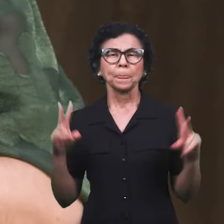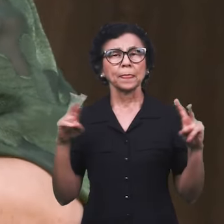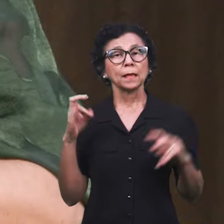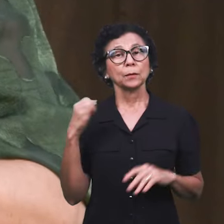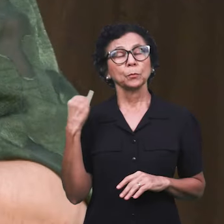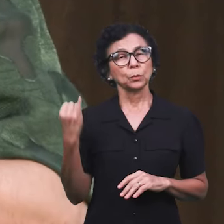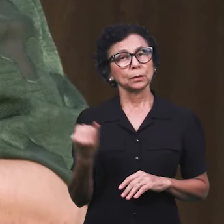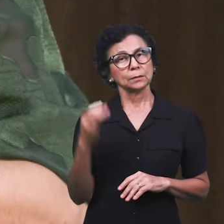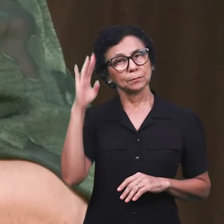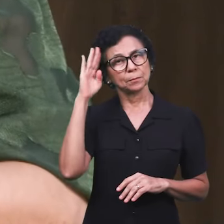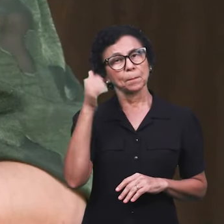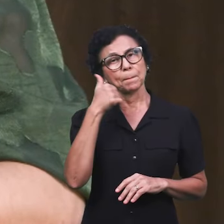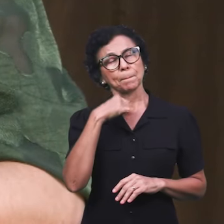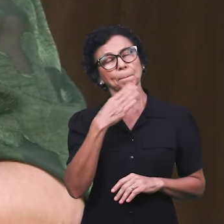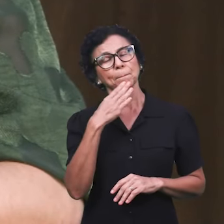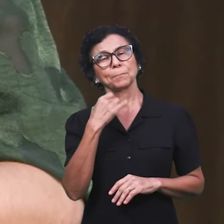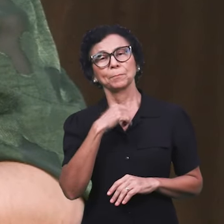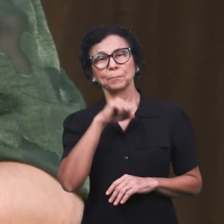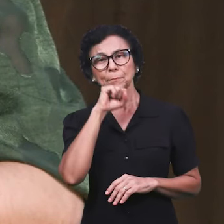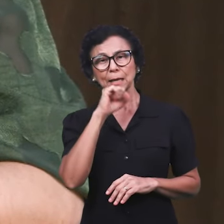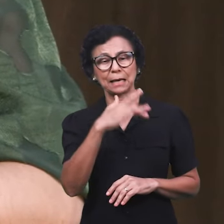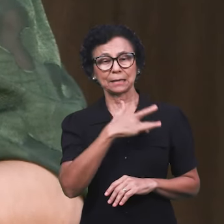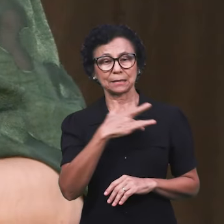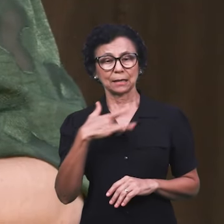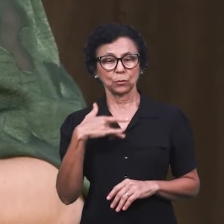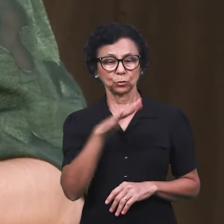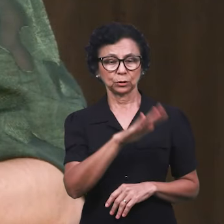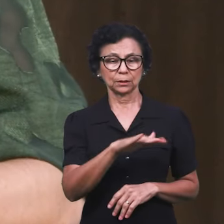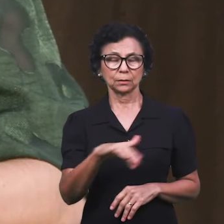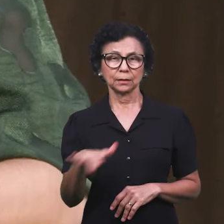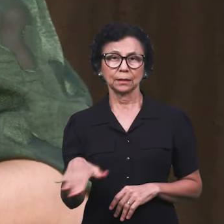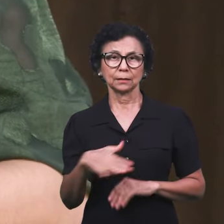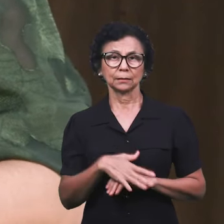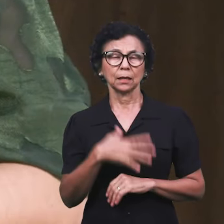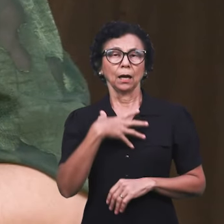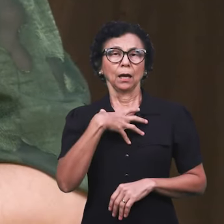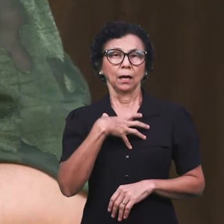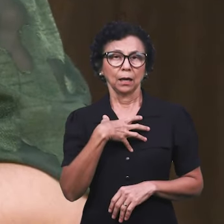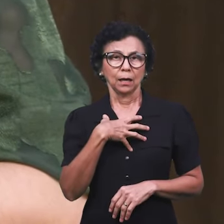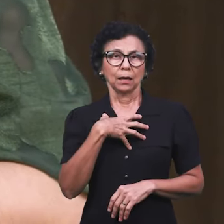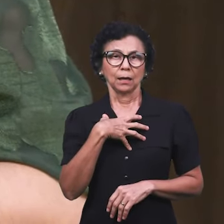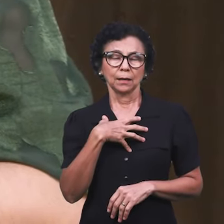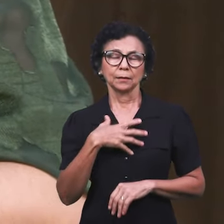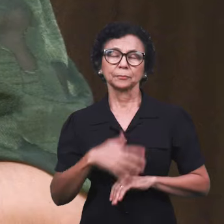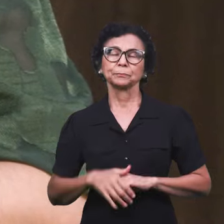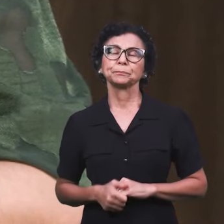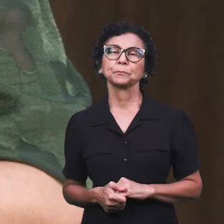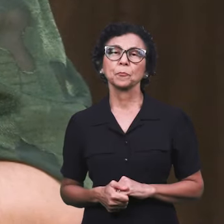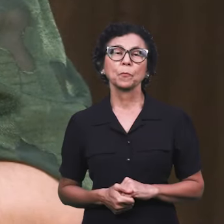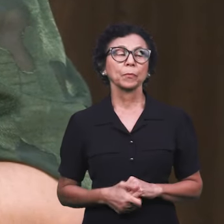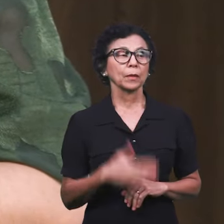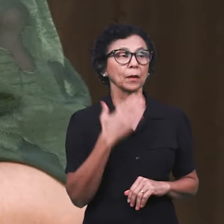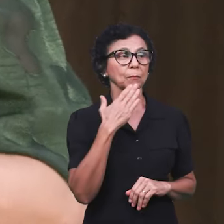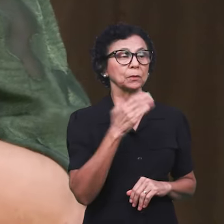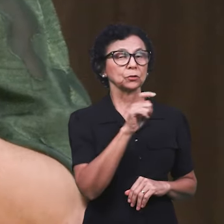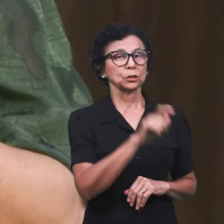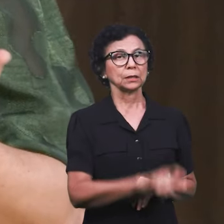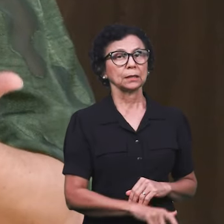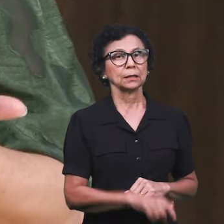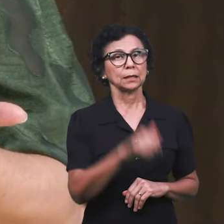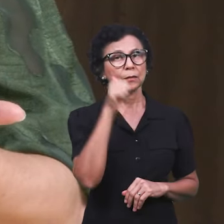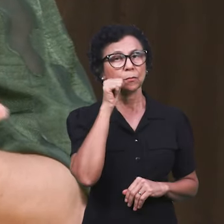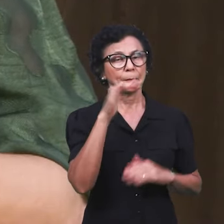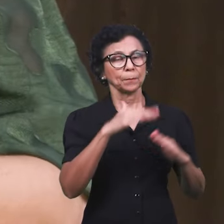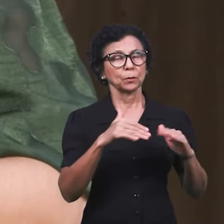pais, a saúde respiratória das crianças. E vamos conversar com a pneumopediatra, a doutora Priscila Grifo,